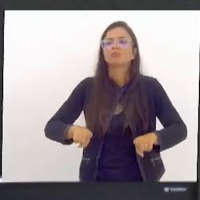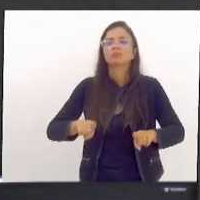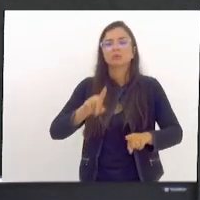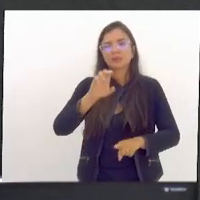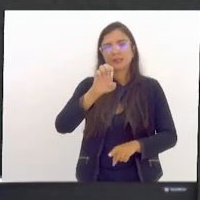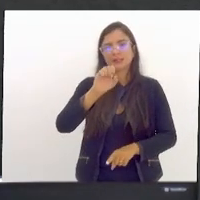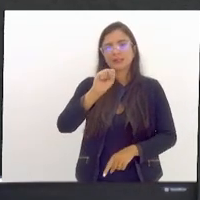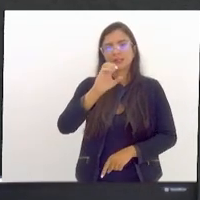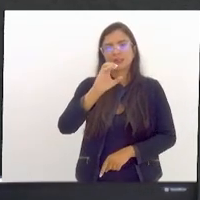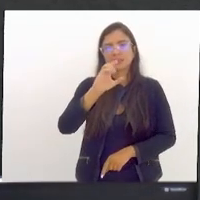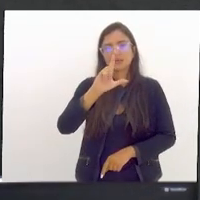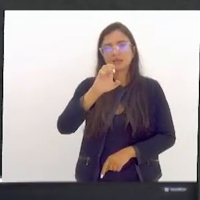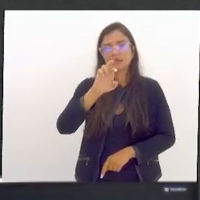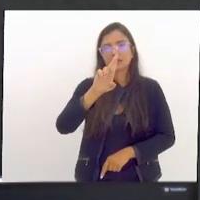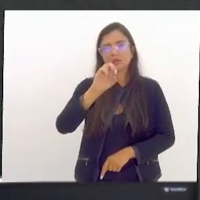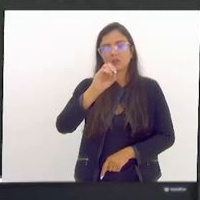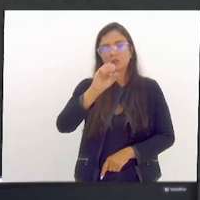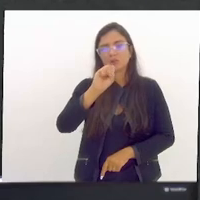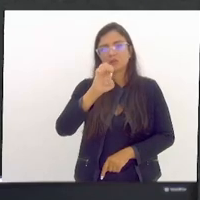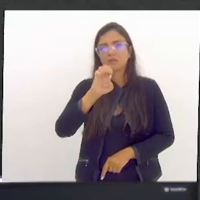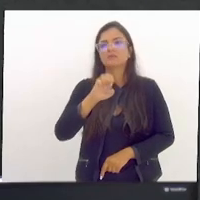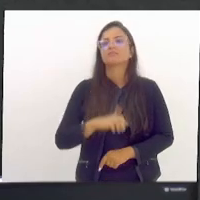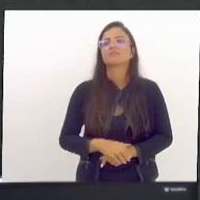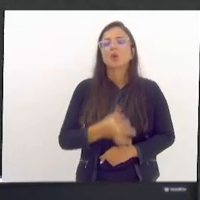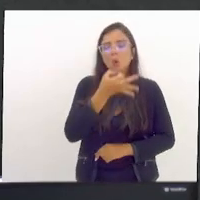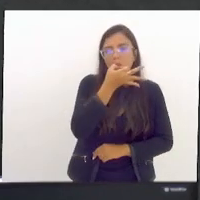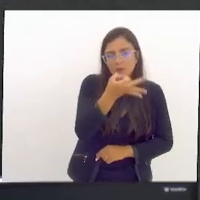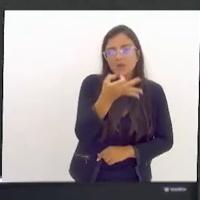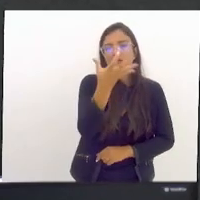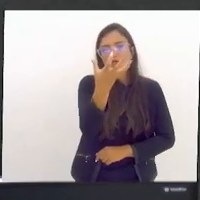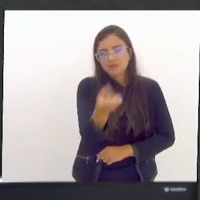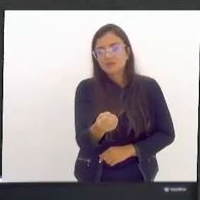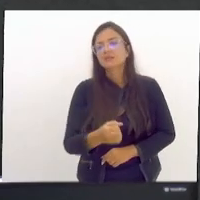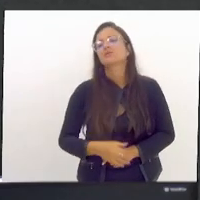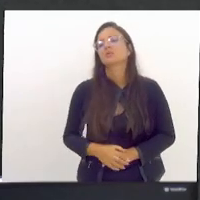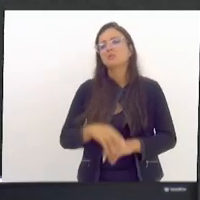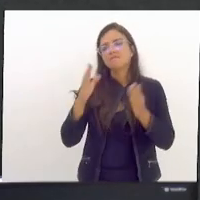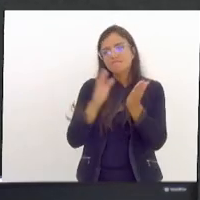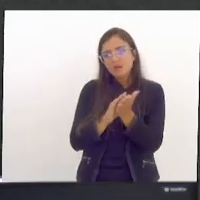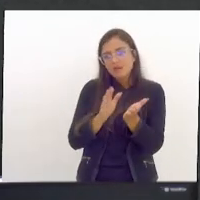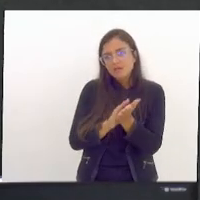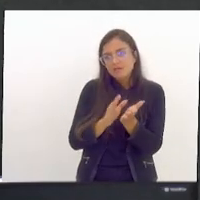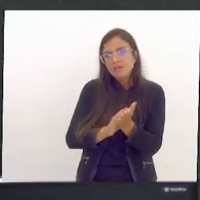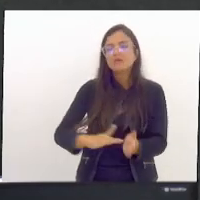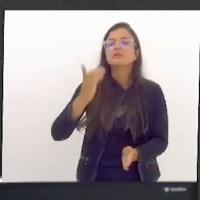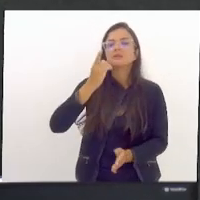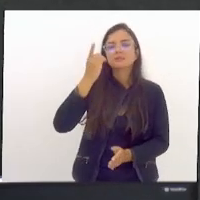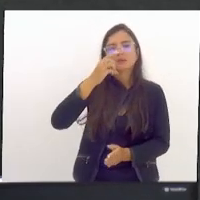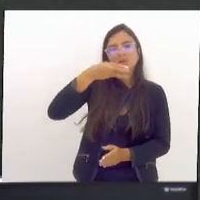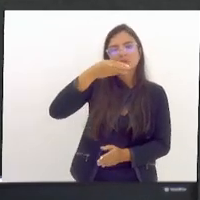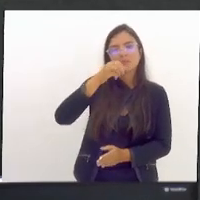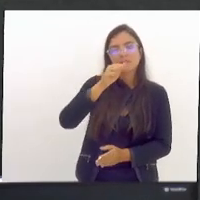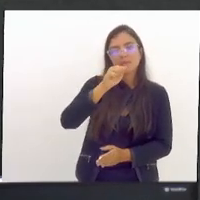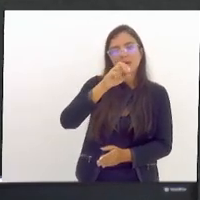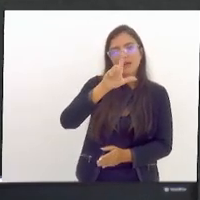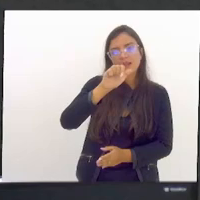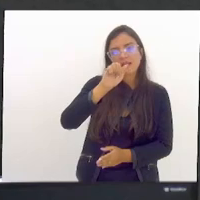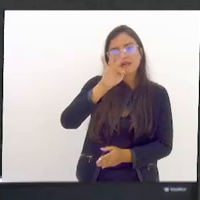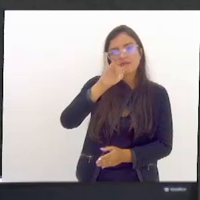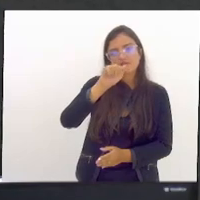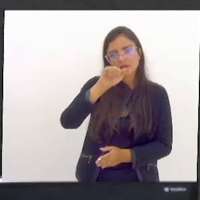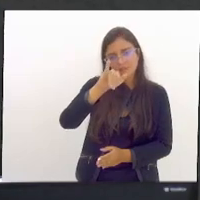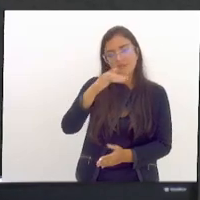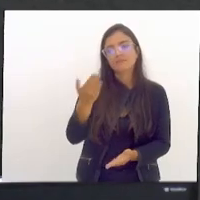O parecer é favorável, já parabenizando também o deputado Malafaia. São